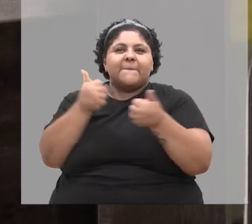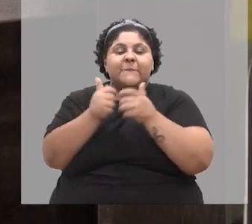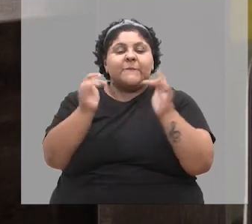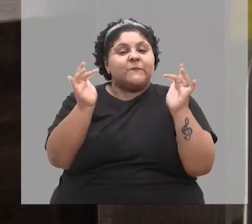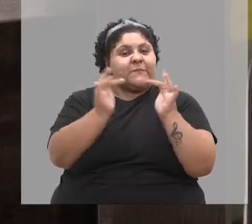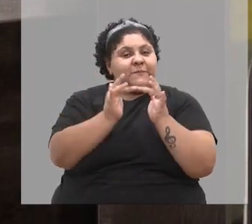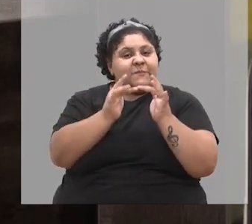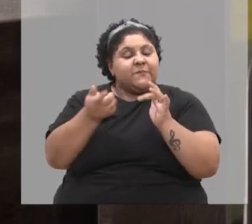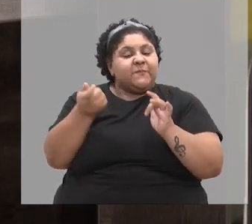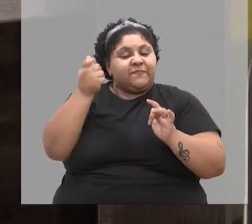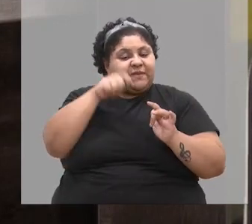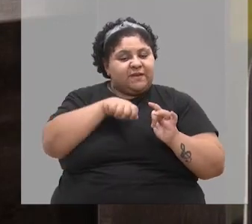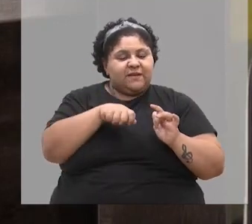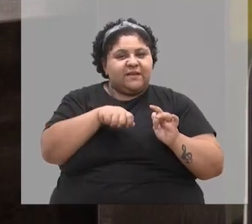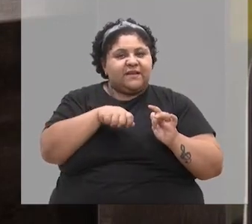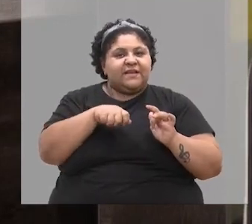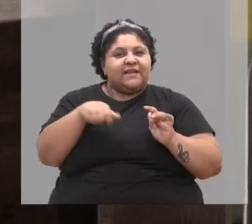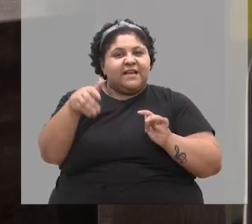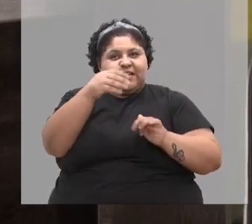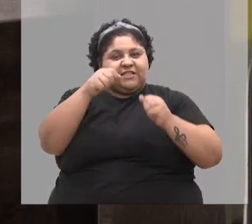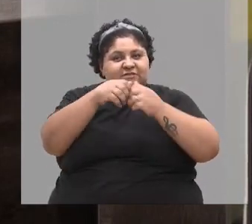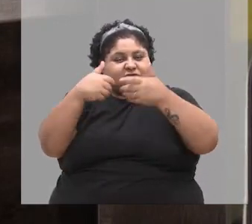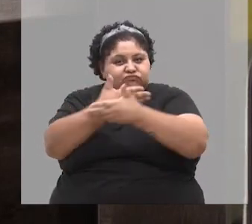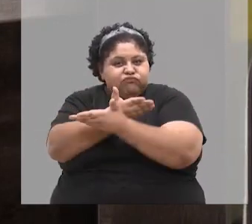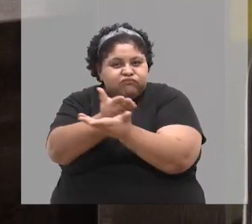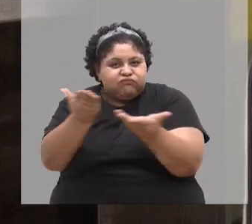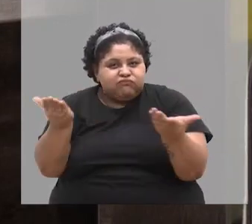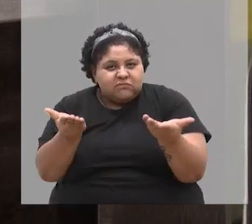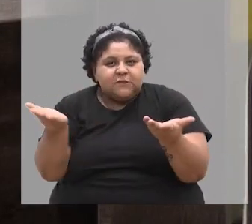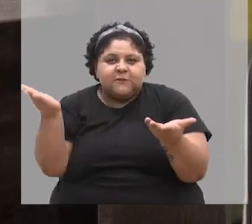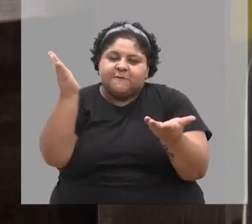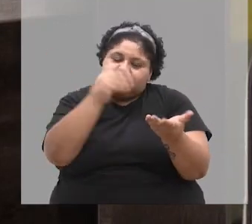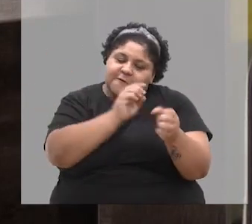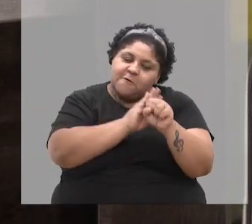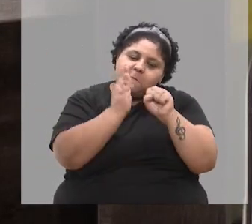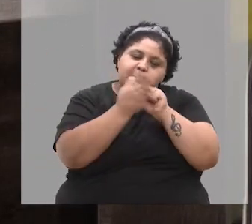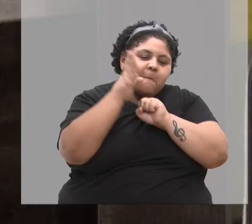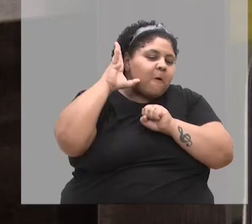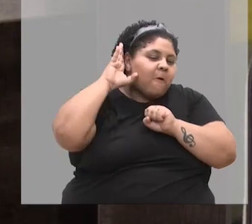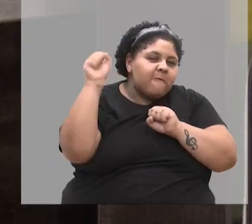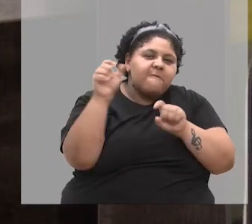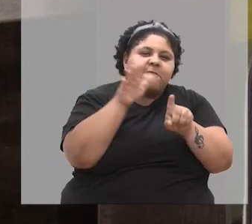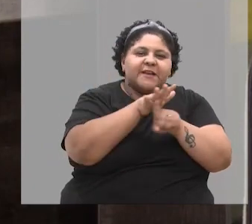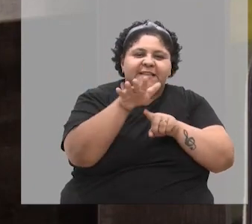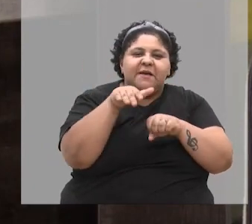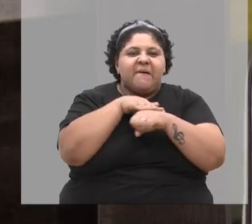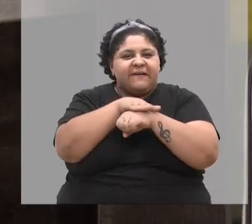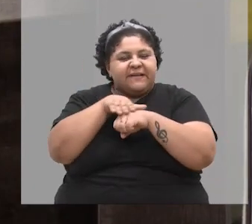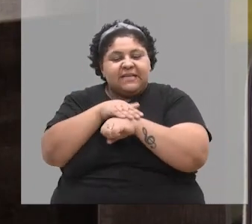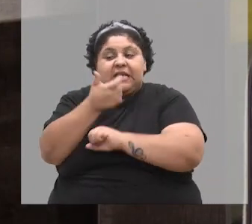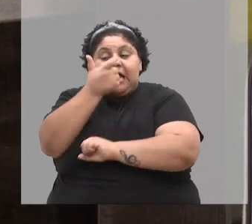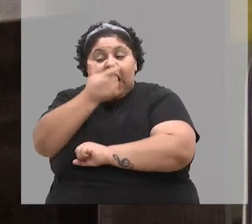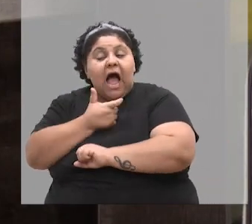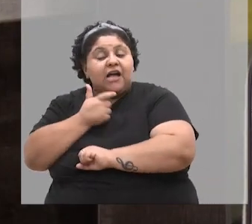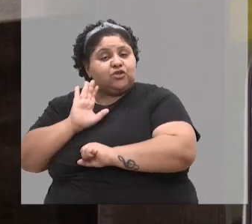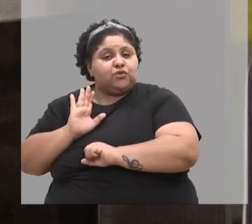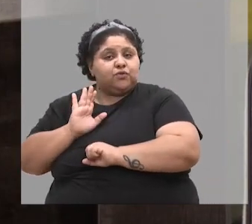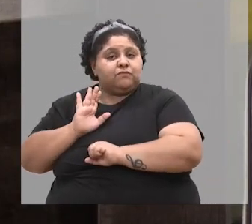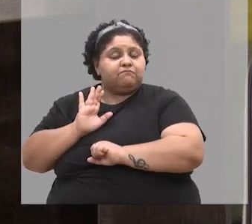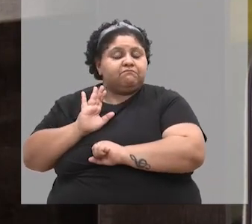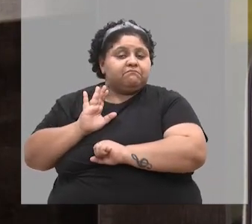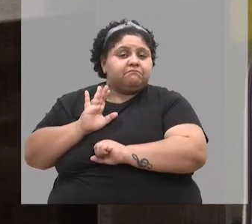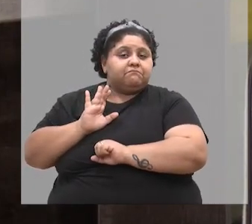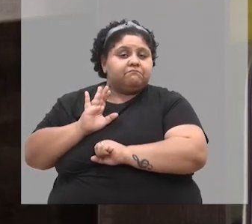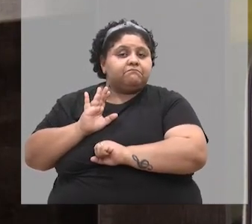acompanhem, né, através dos contatos. Precisando de qualquer coisa, a gente está à disposição. Vamos no seu bairro ouvir a sua demanda, conversar. Acho